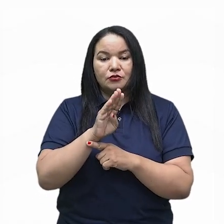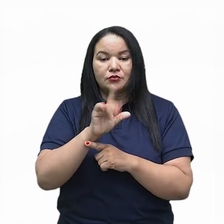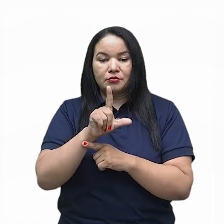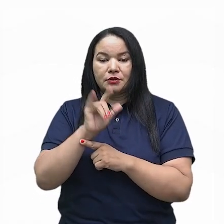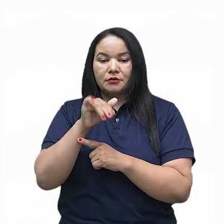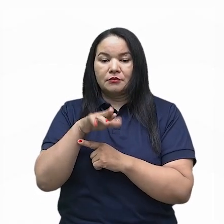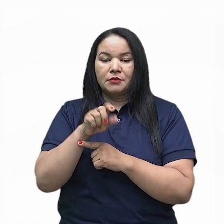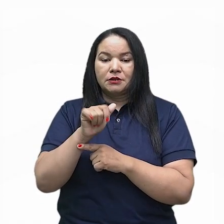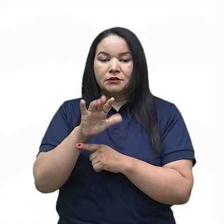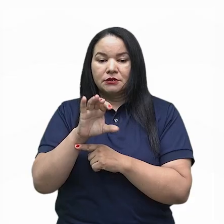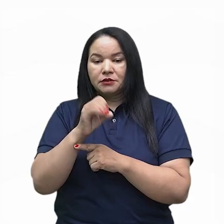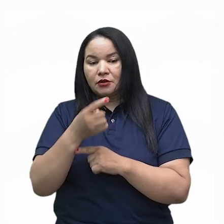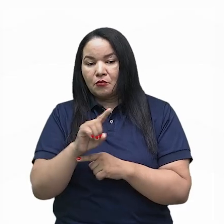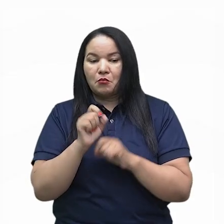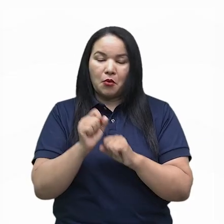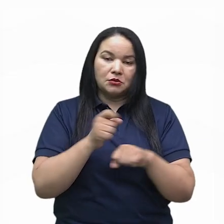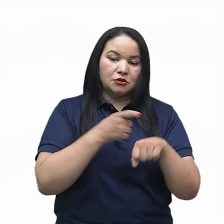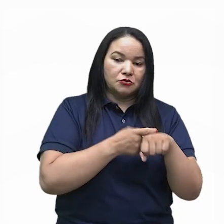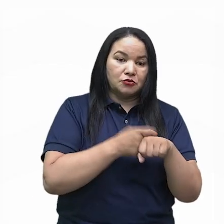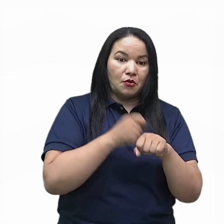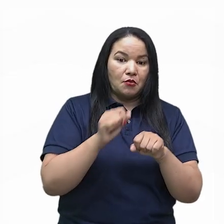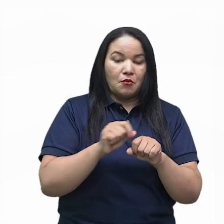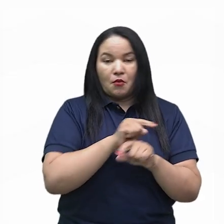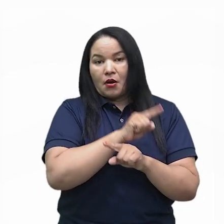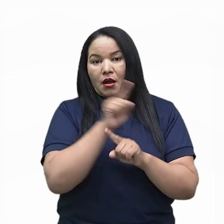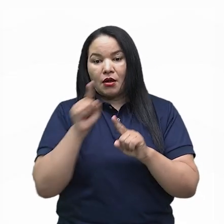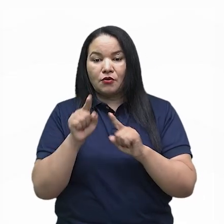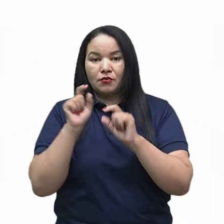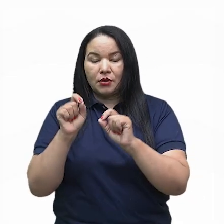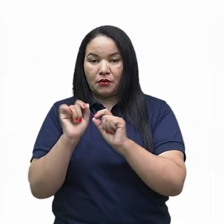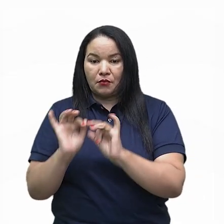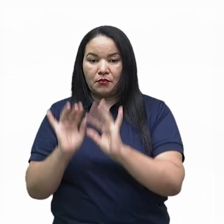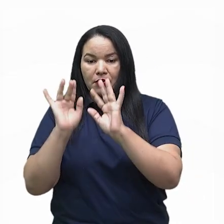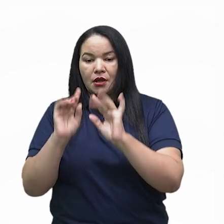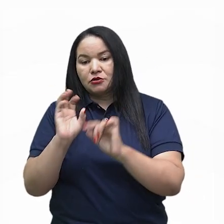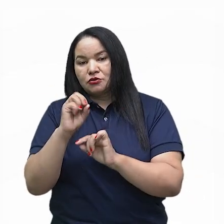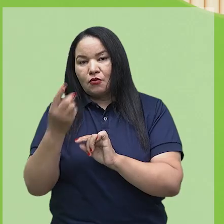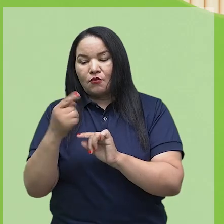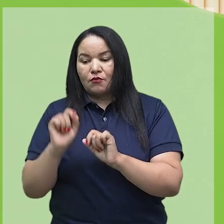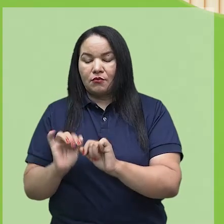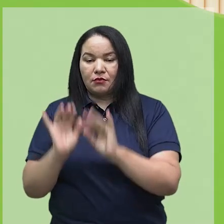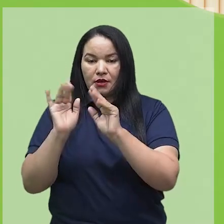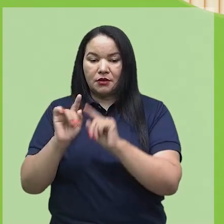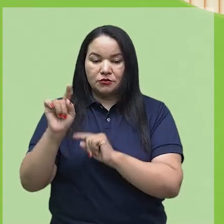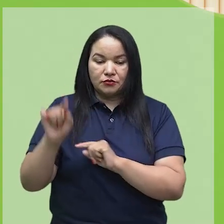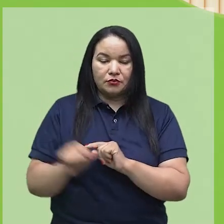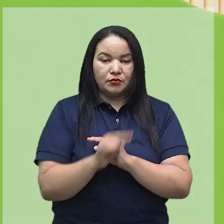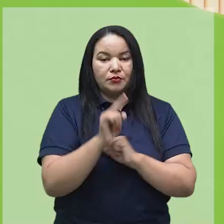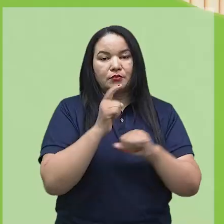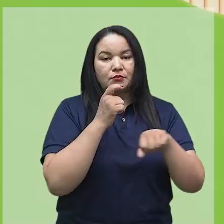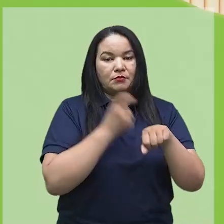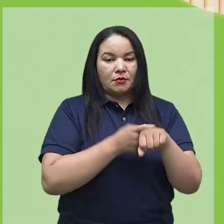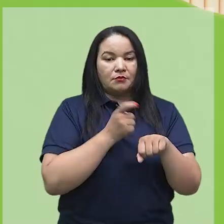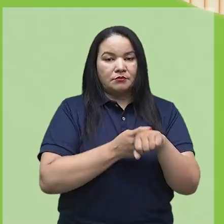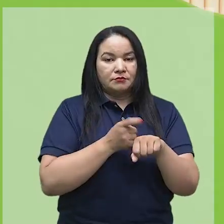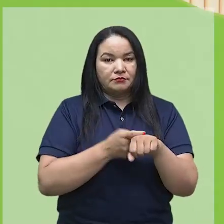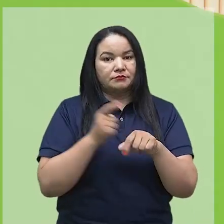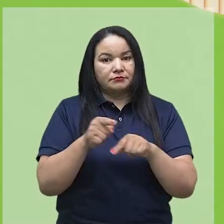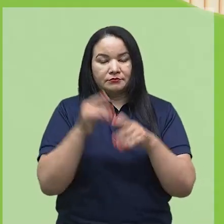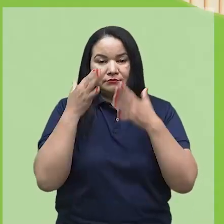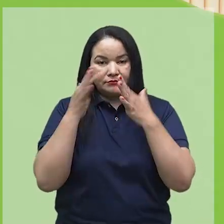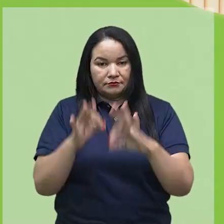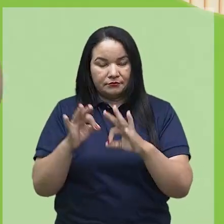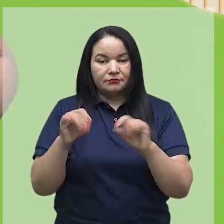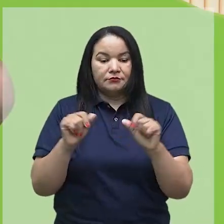para o gás ou do gás para o sólido sem passar pelo líquido, tá bom? Então, essas aí são as mudanças de estado físico que